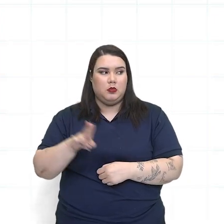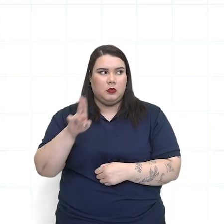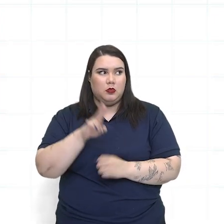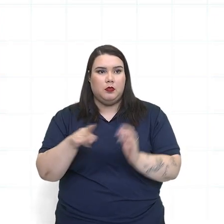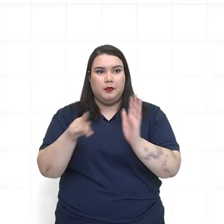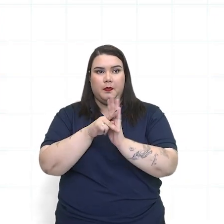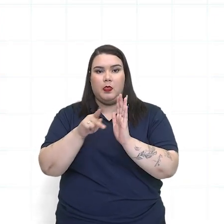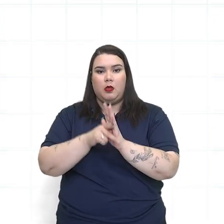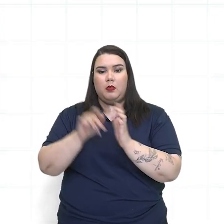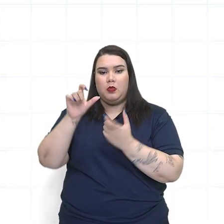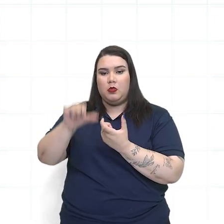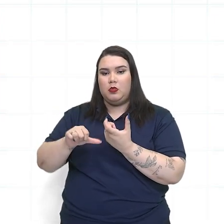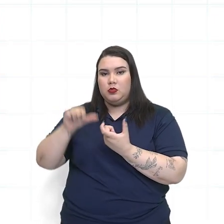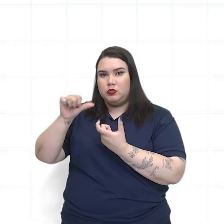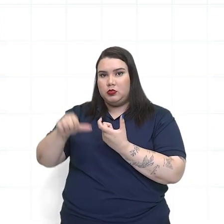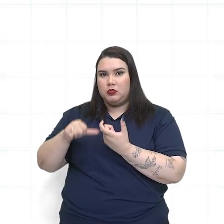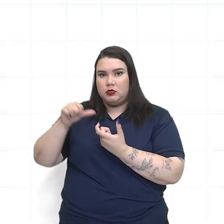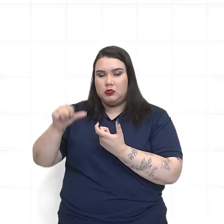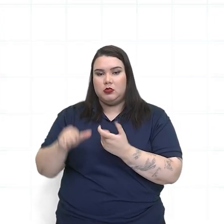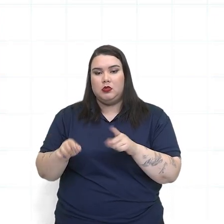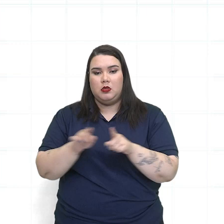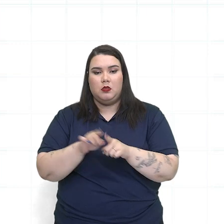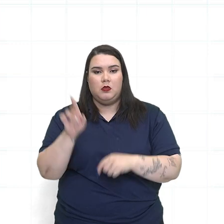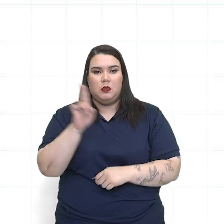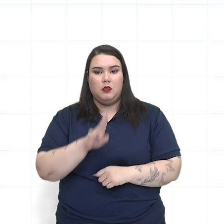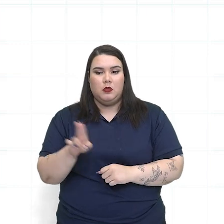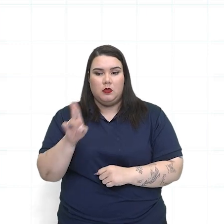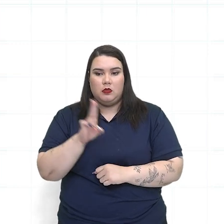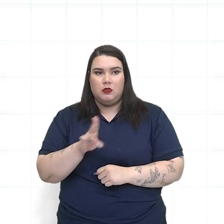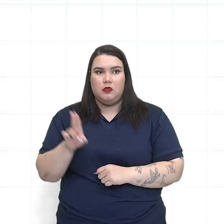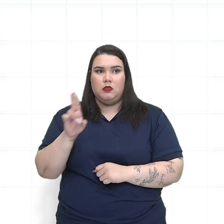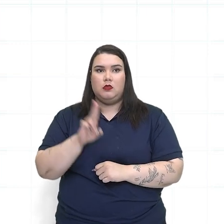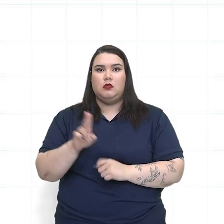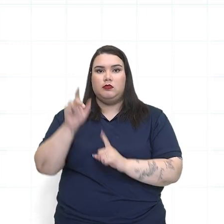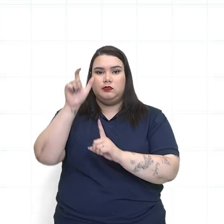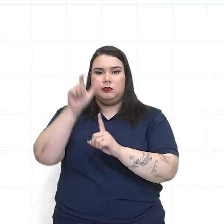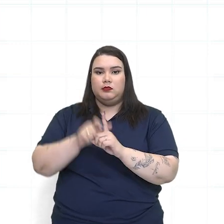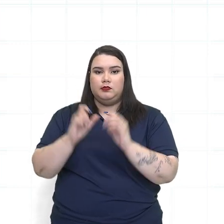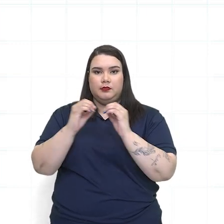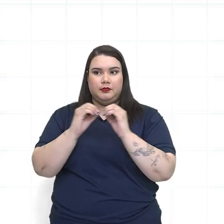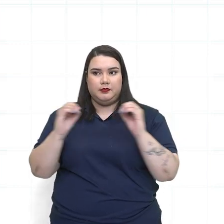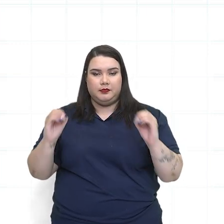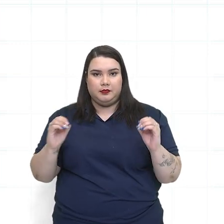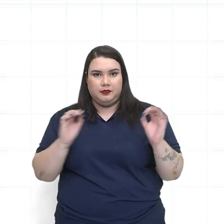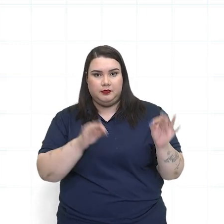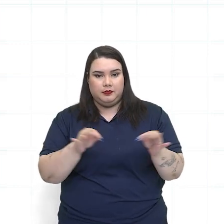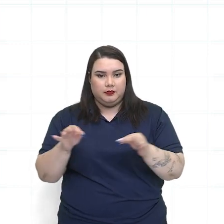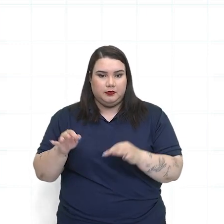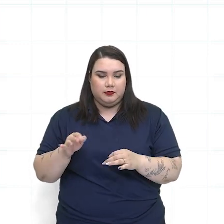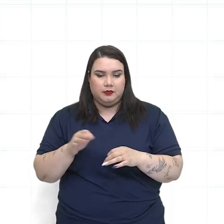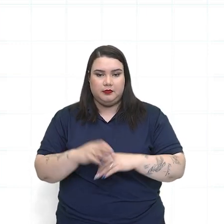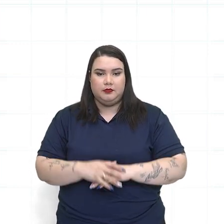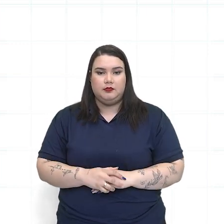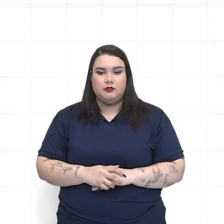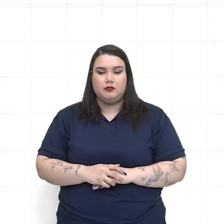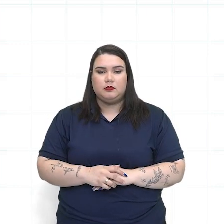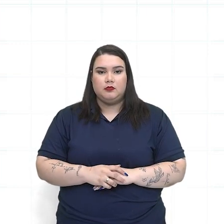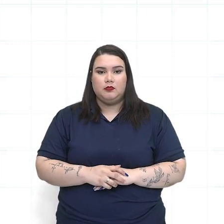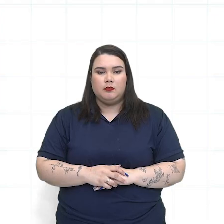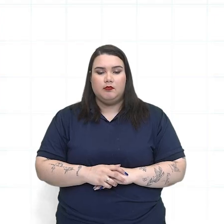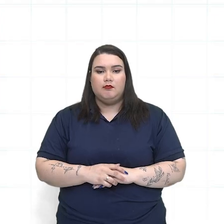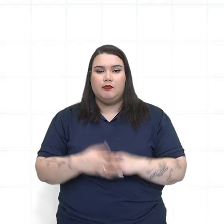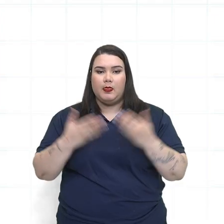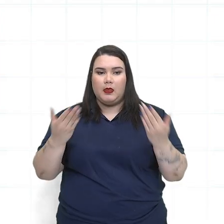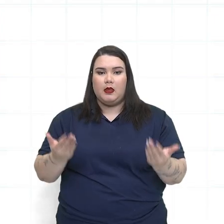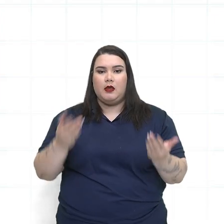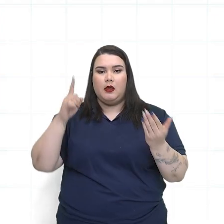na conjugação e também como o emprego de um sujeito da oração, não é? E